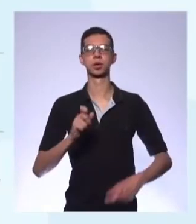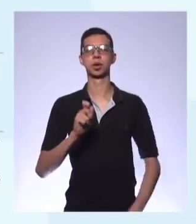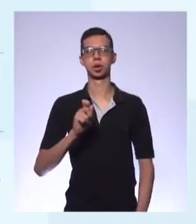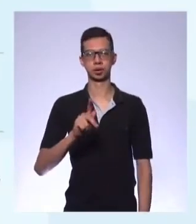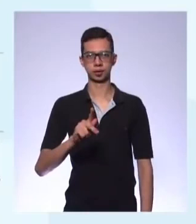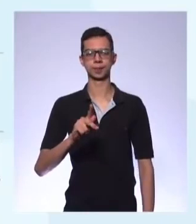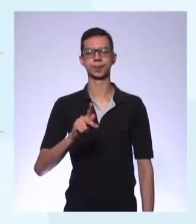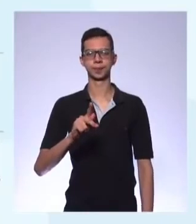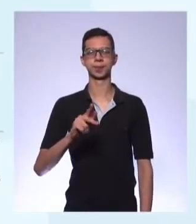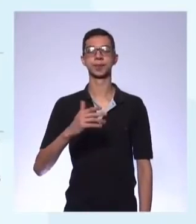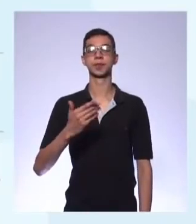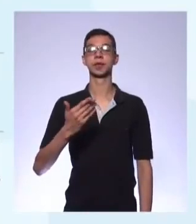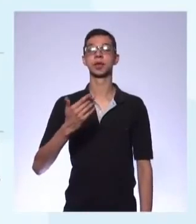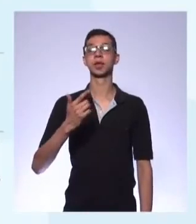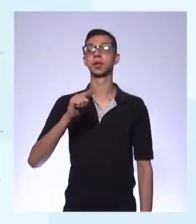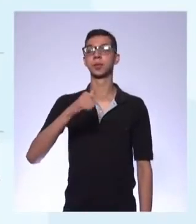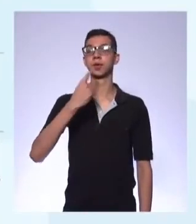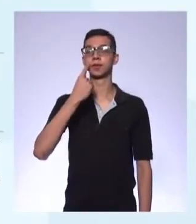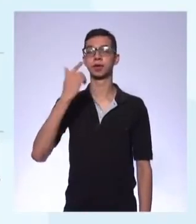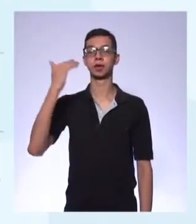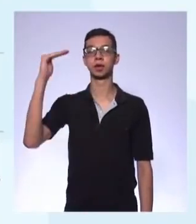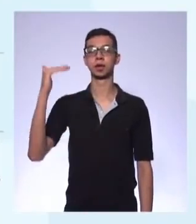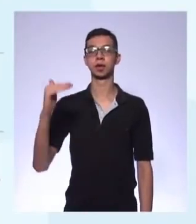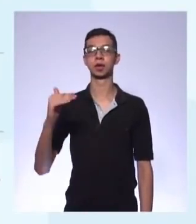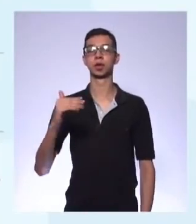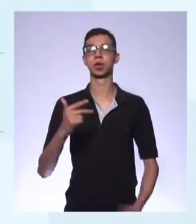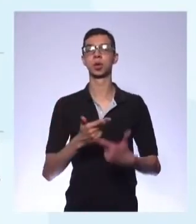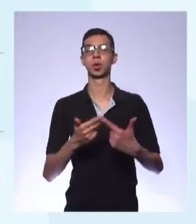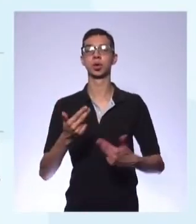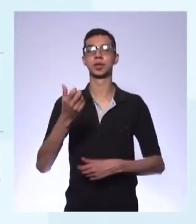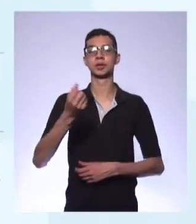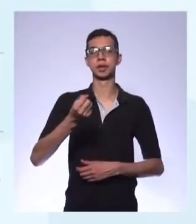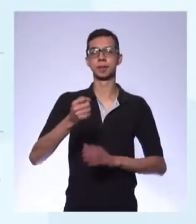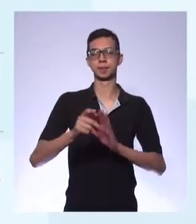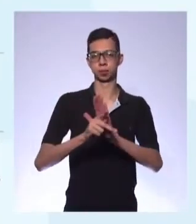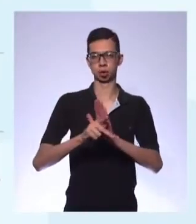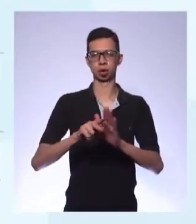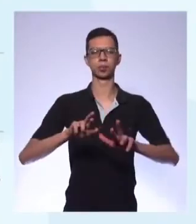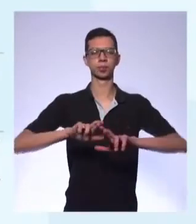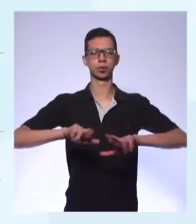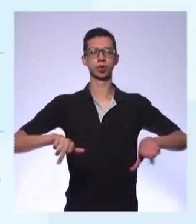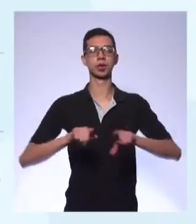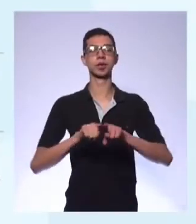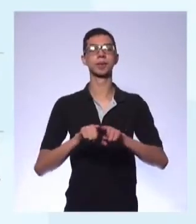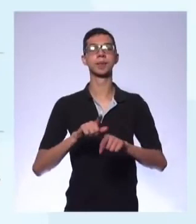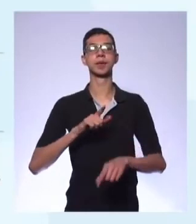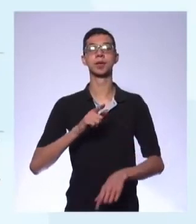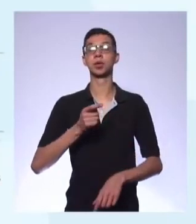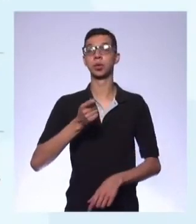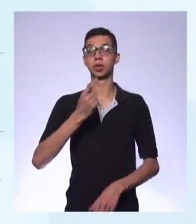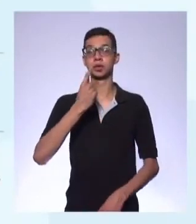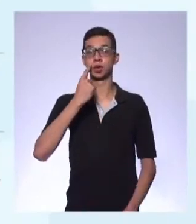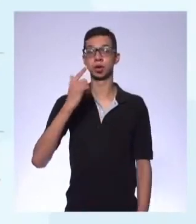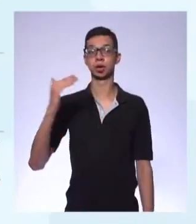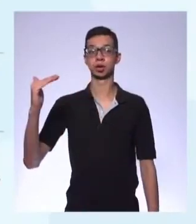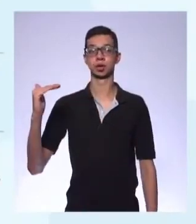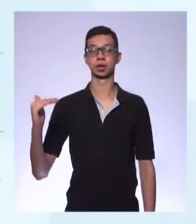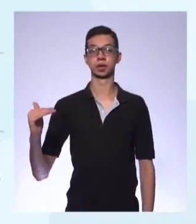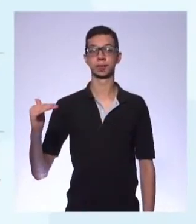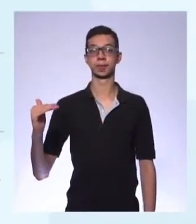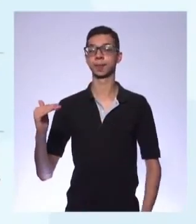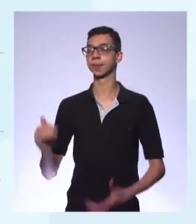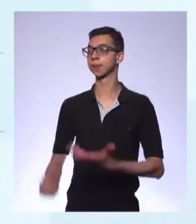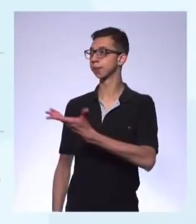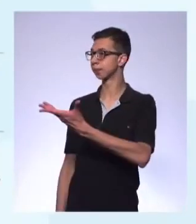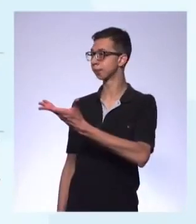Aí depois a gente vai vendo ali, ó, os laticínios, tal, né? E você tem ali quase na base, você vai ter ali as verduras e